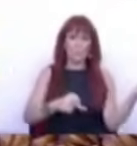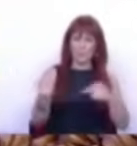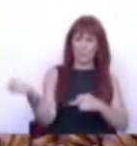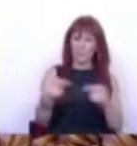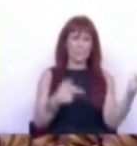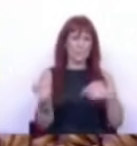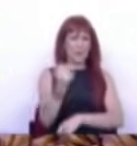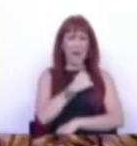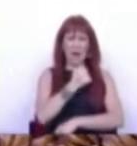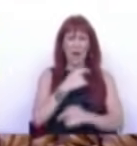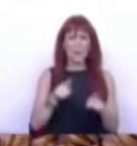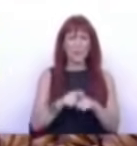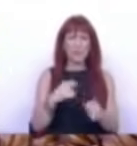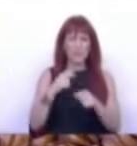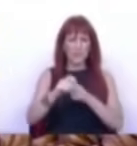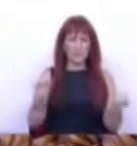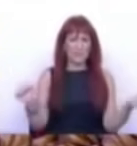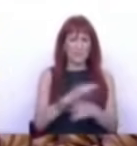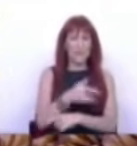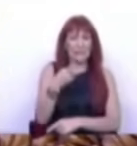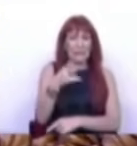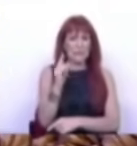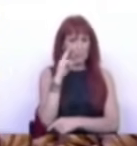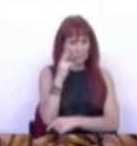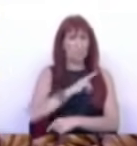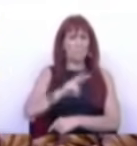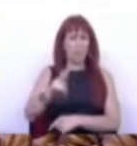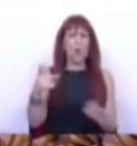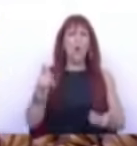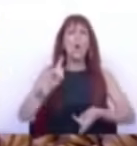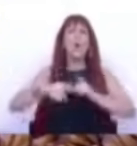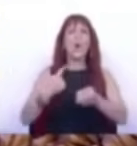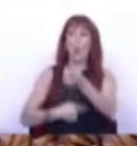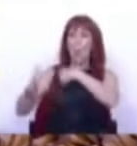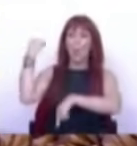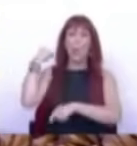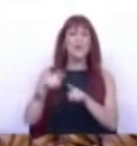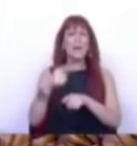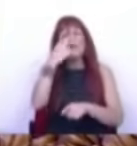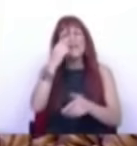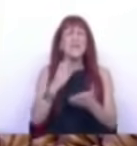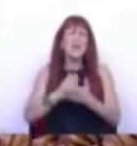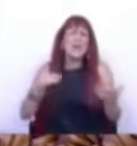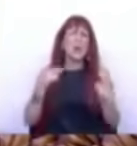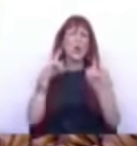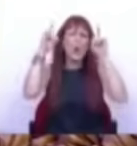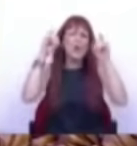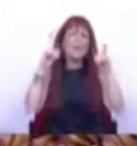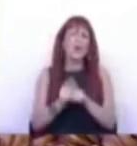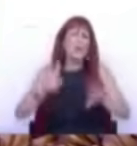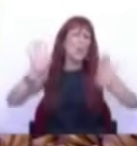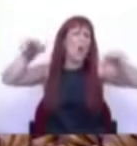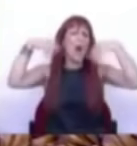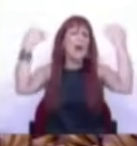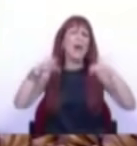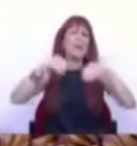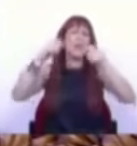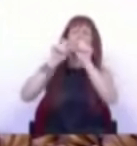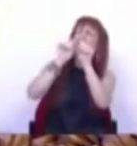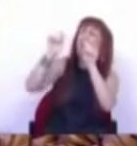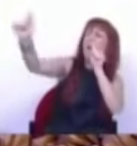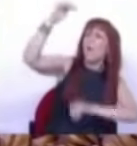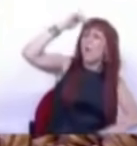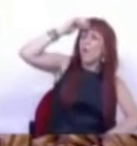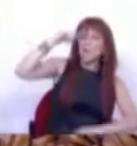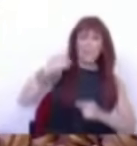nossas casas... 19 segundos e 52. Ok? Aquilo que ontem parecia Ministra, um retrato de um qualquer coordenadeira do Bloco da Canhota,